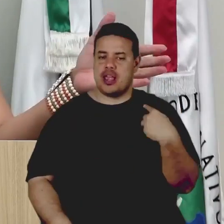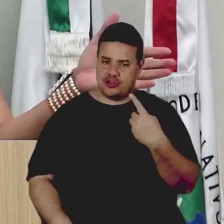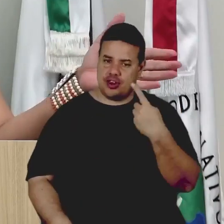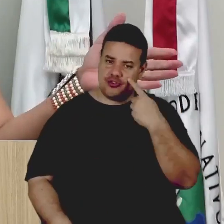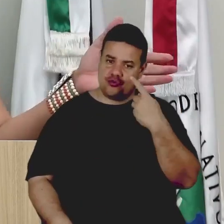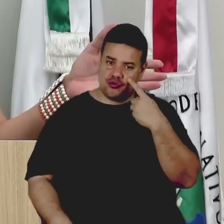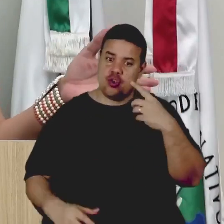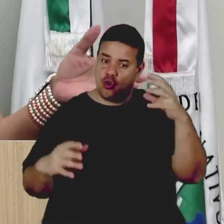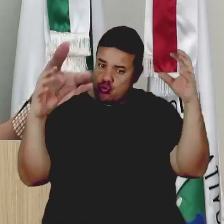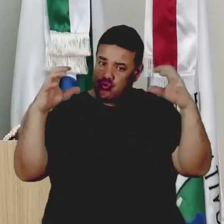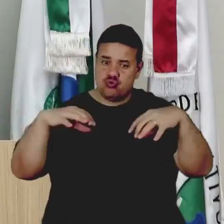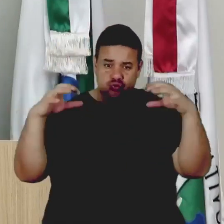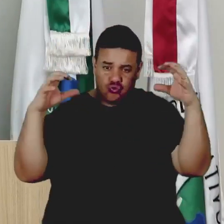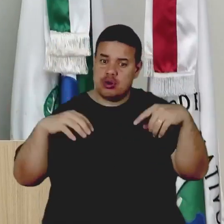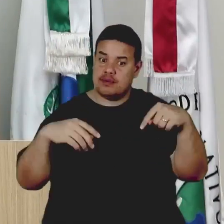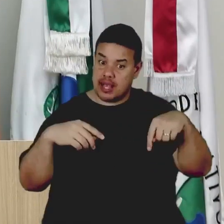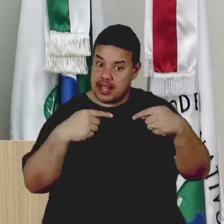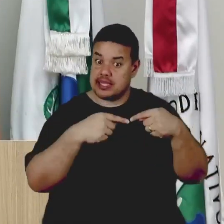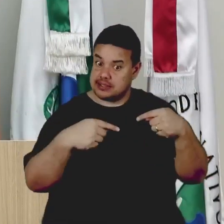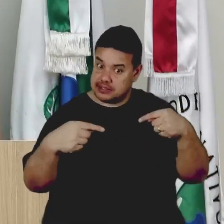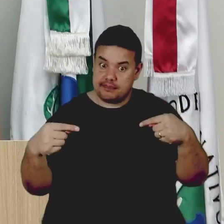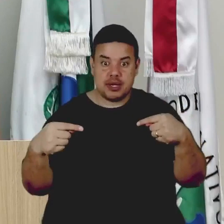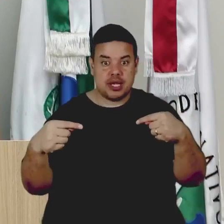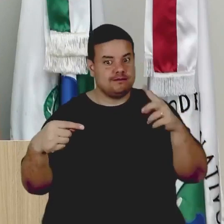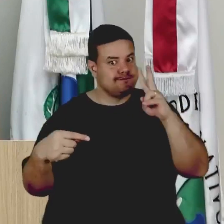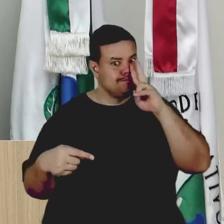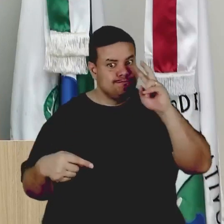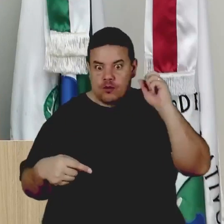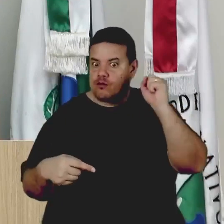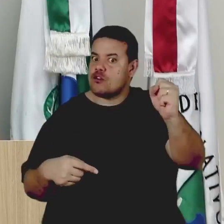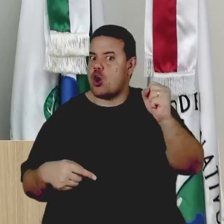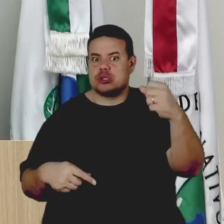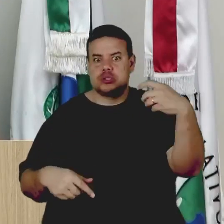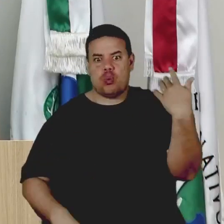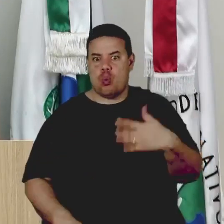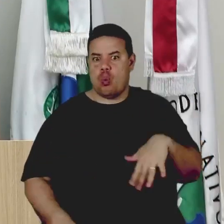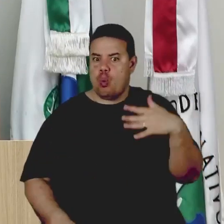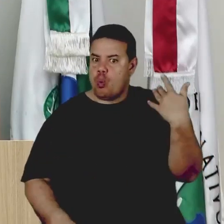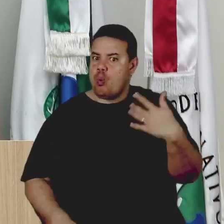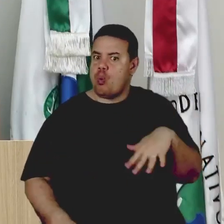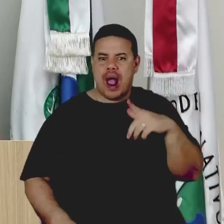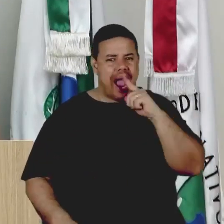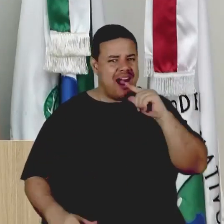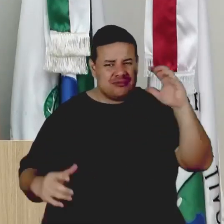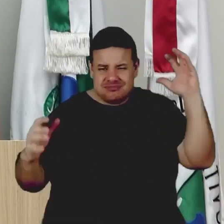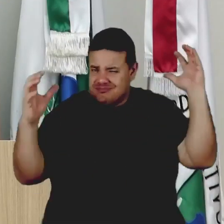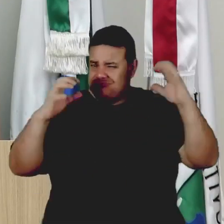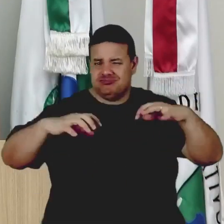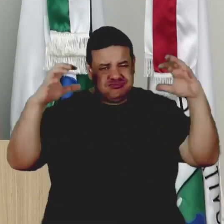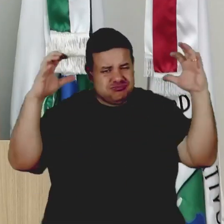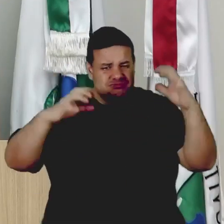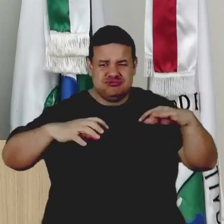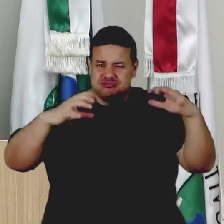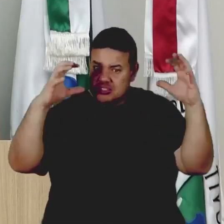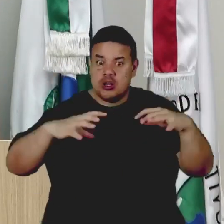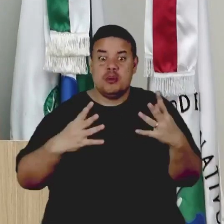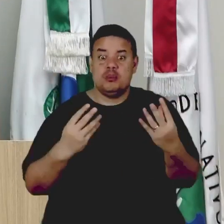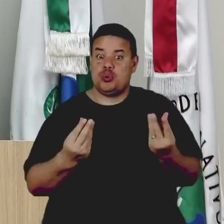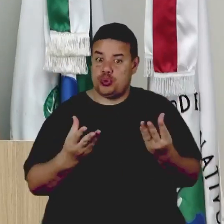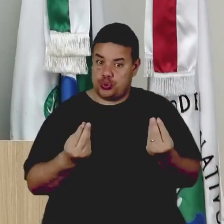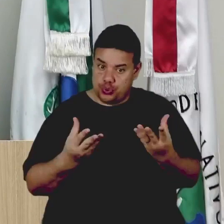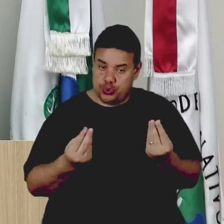foi essa semana, né, que foi absurdamente um volume de água muito grande. Então, nós